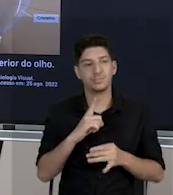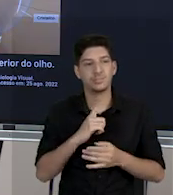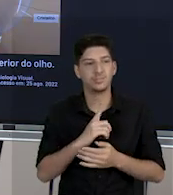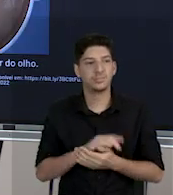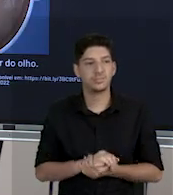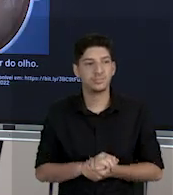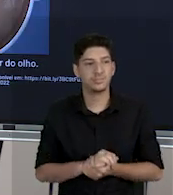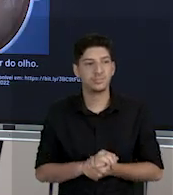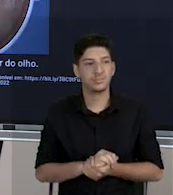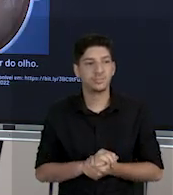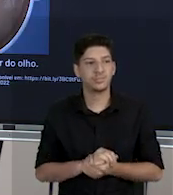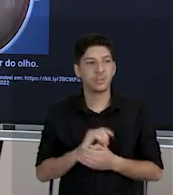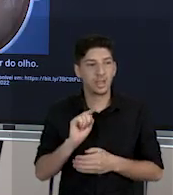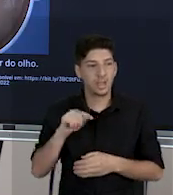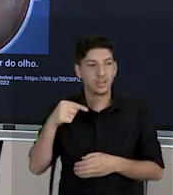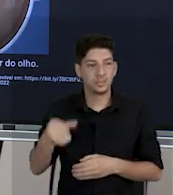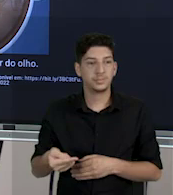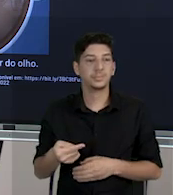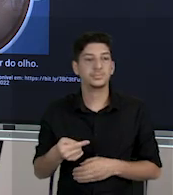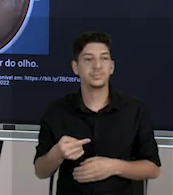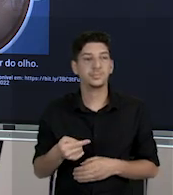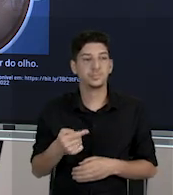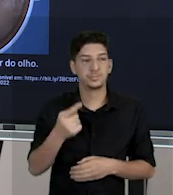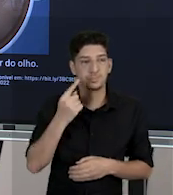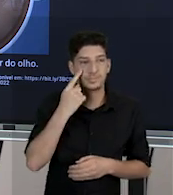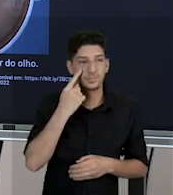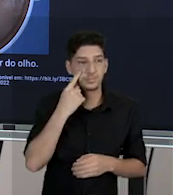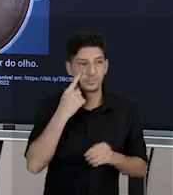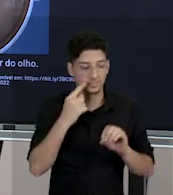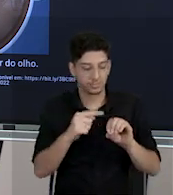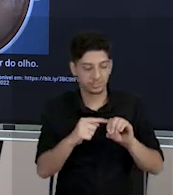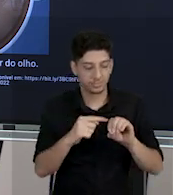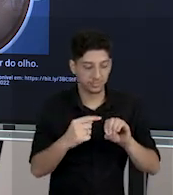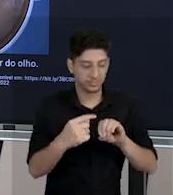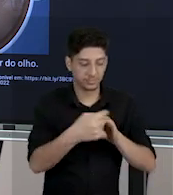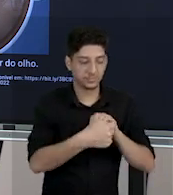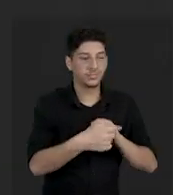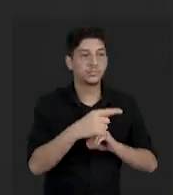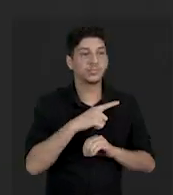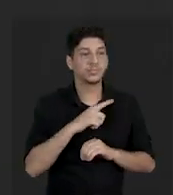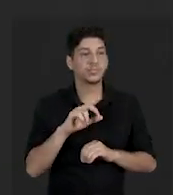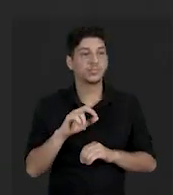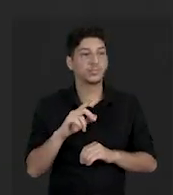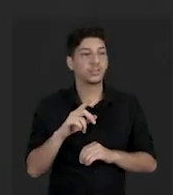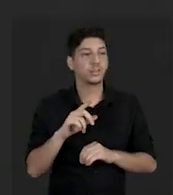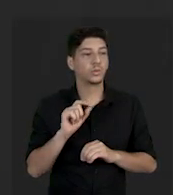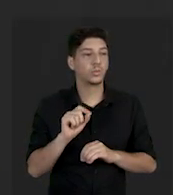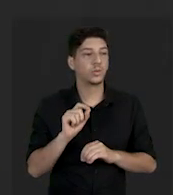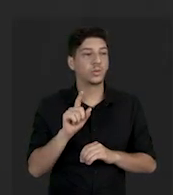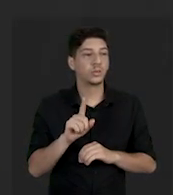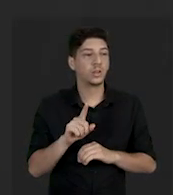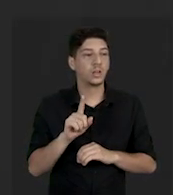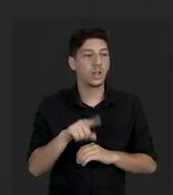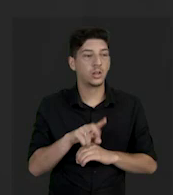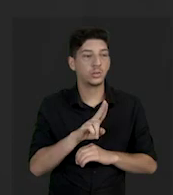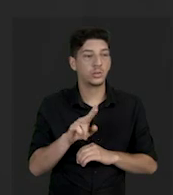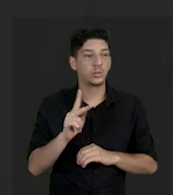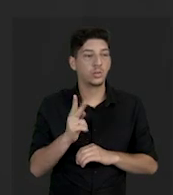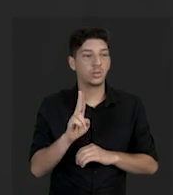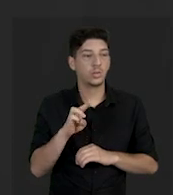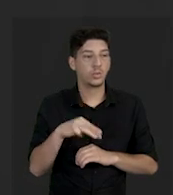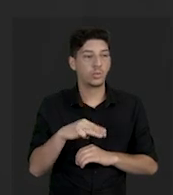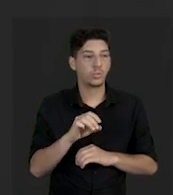seguinte, na parte posterior do olho, nós vamos ter o humor vítreo. Os dois, gente,